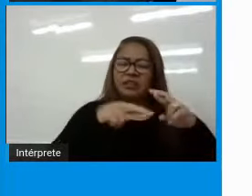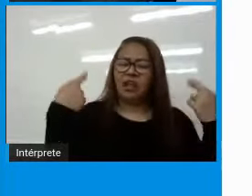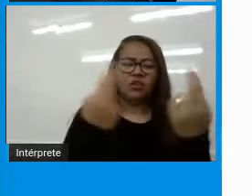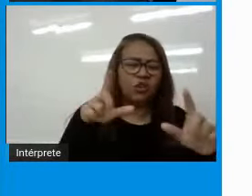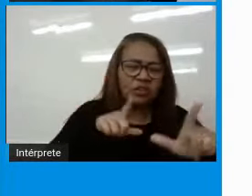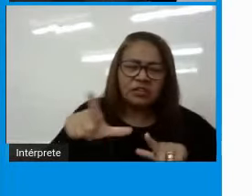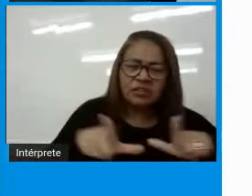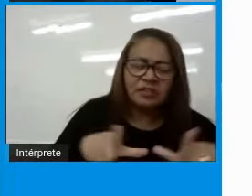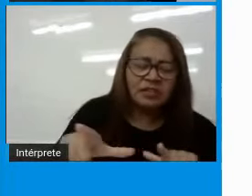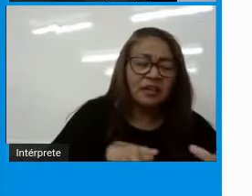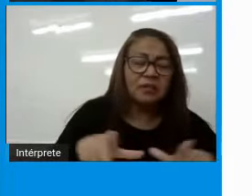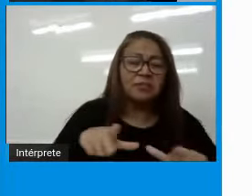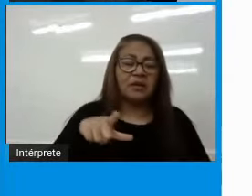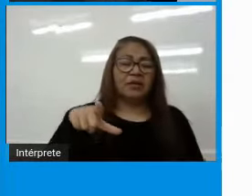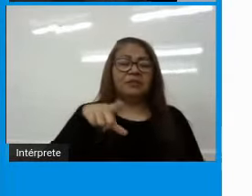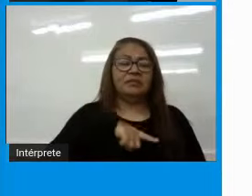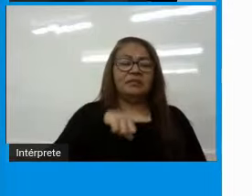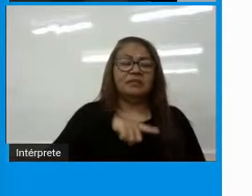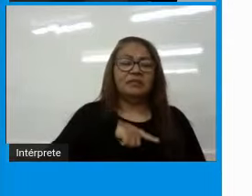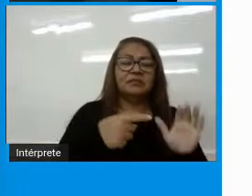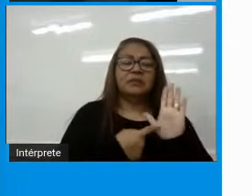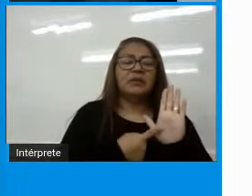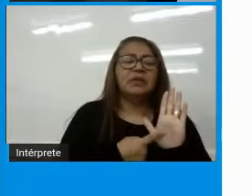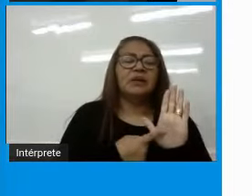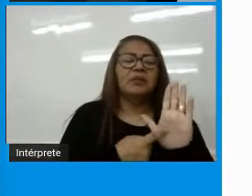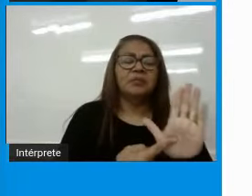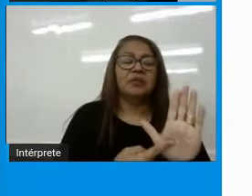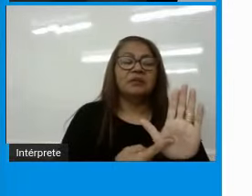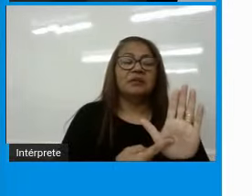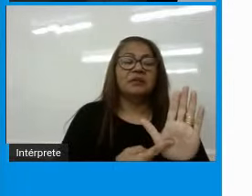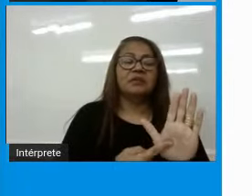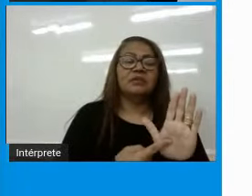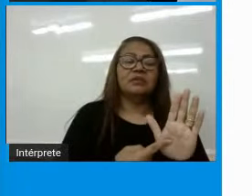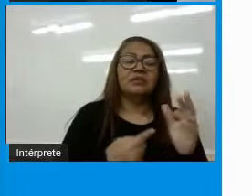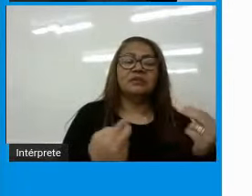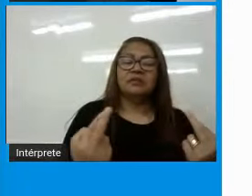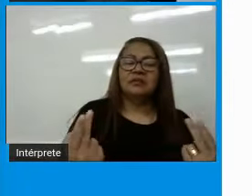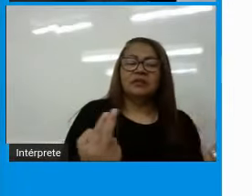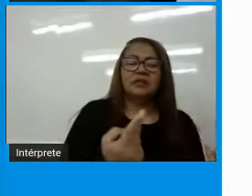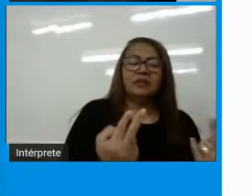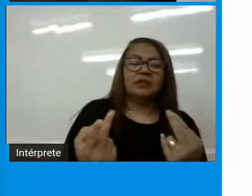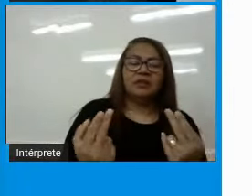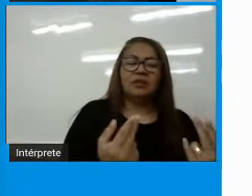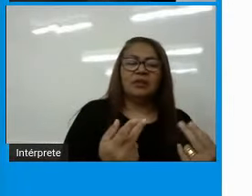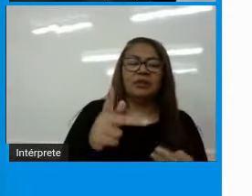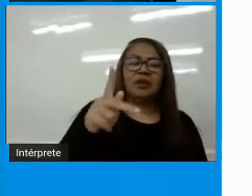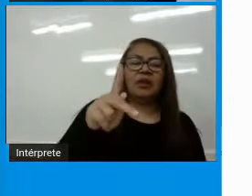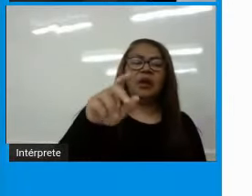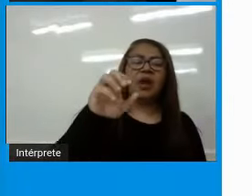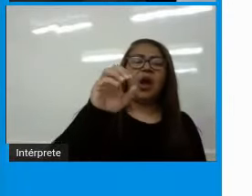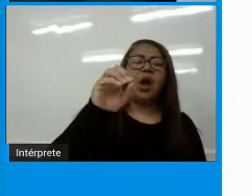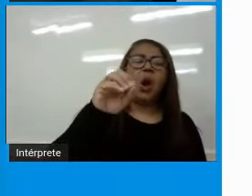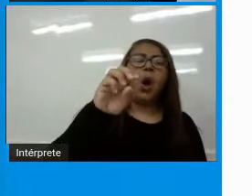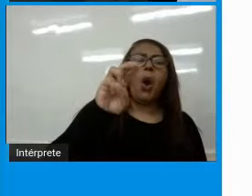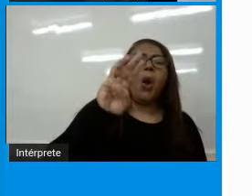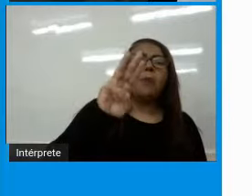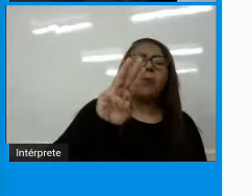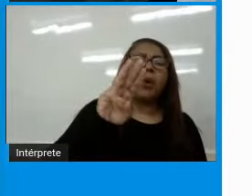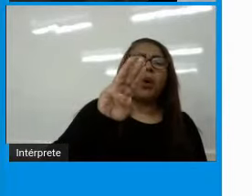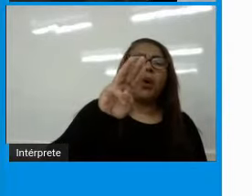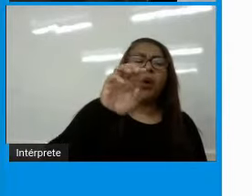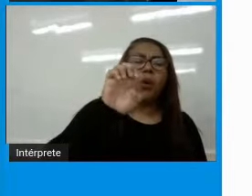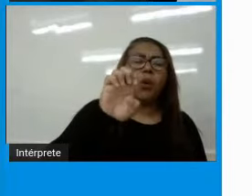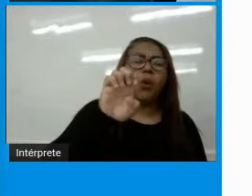tenho aí o Apresentações, que é o equivalente ao PowerPoint. Então, você não precisa ter o PowerPoint na sua máquina. O Google Apresentações